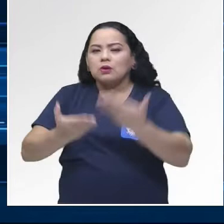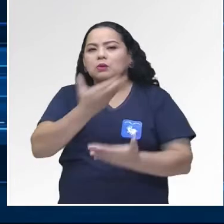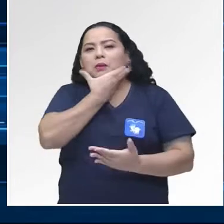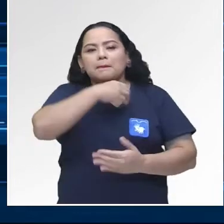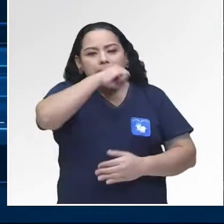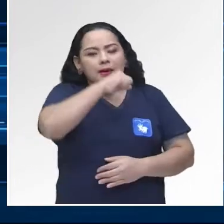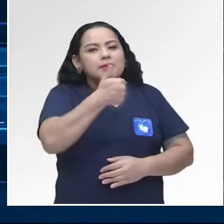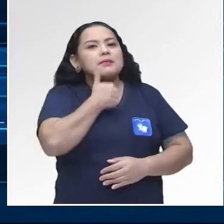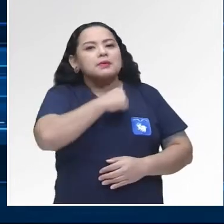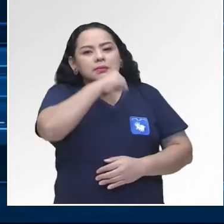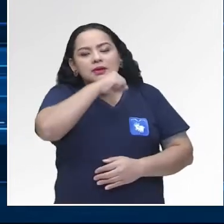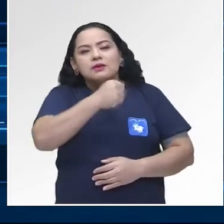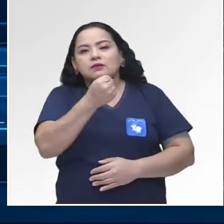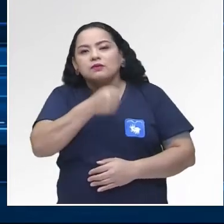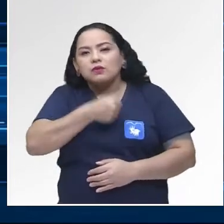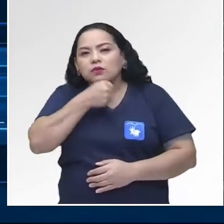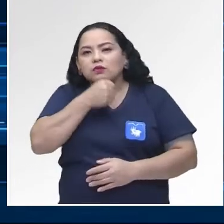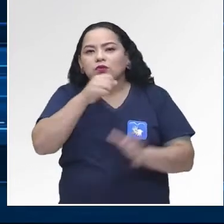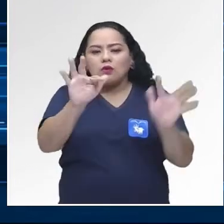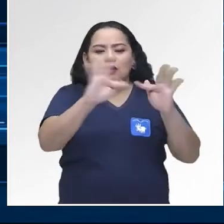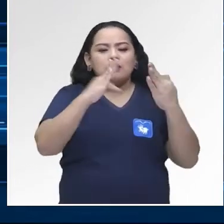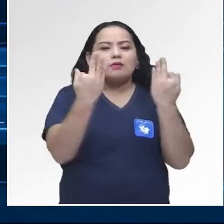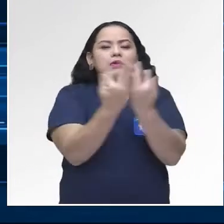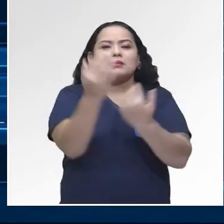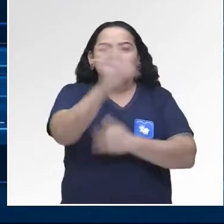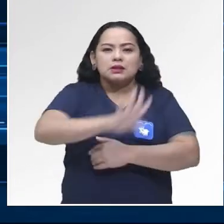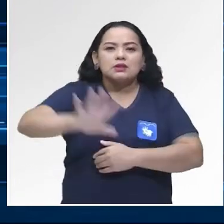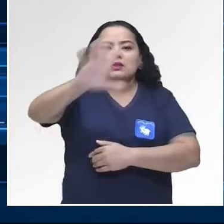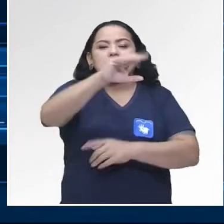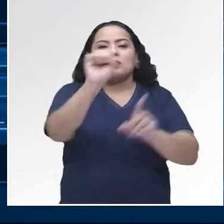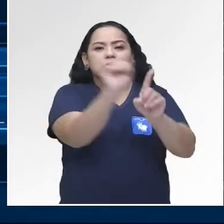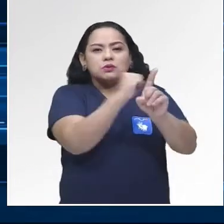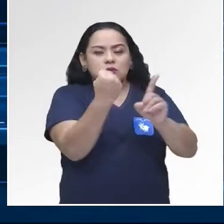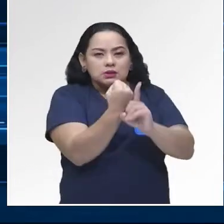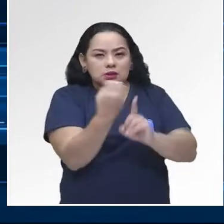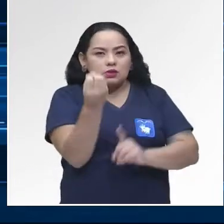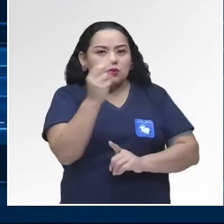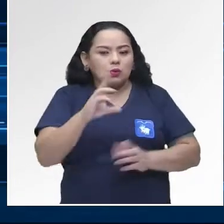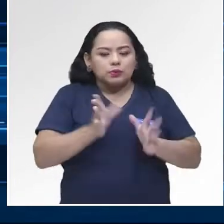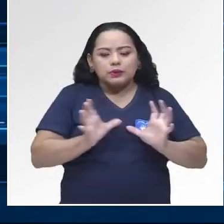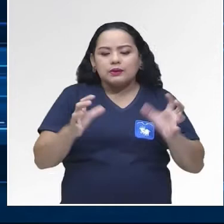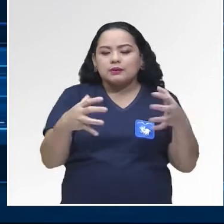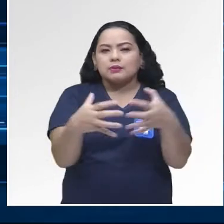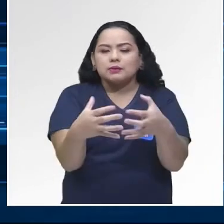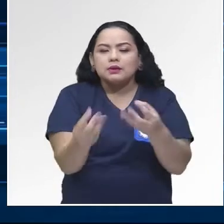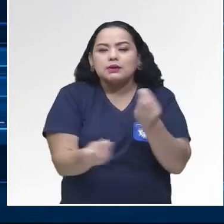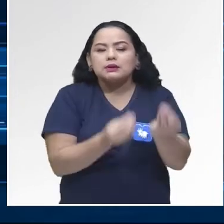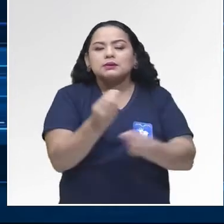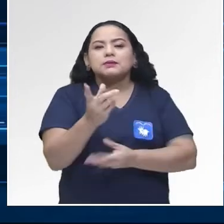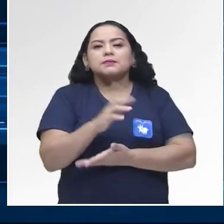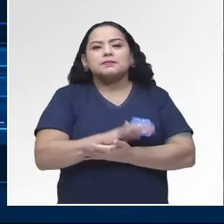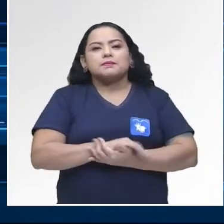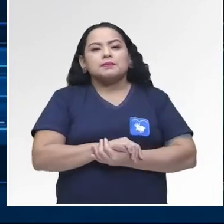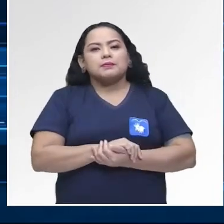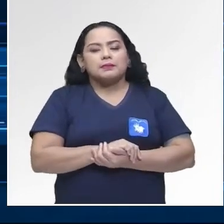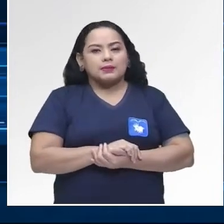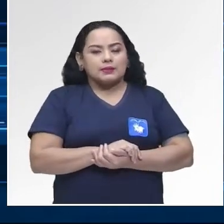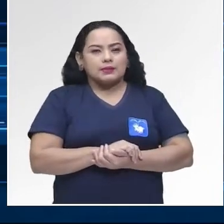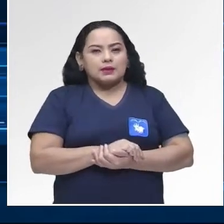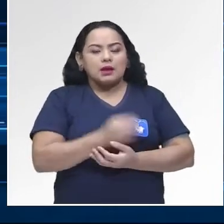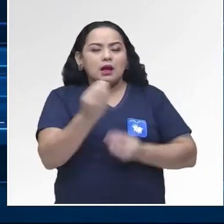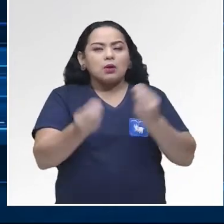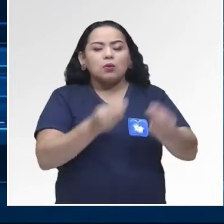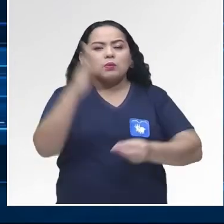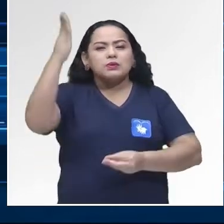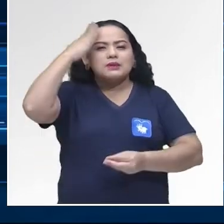com a família, de um modo geral, com a sociedade ou a comunidade, que é o saber